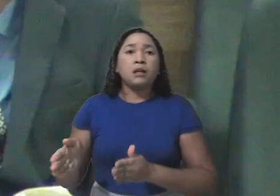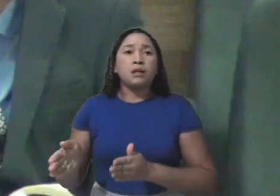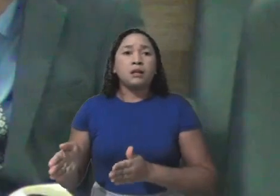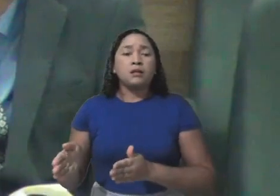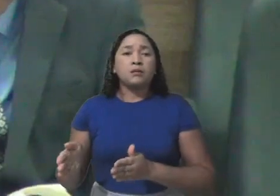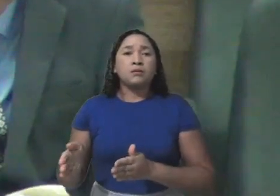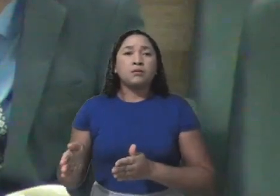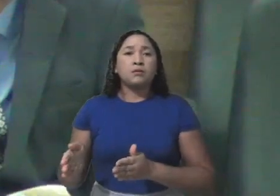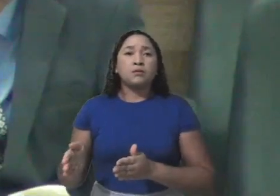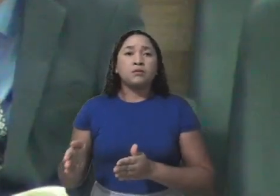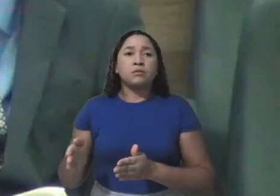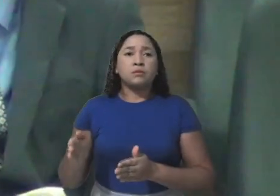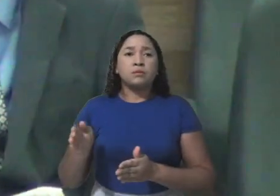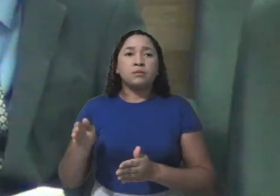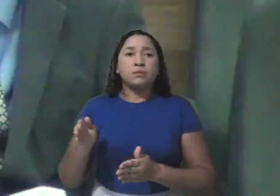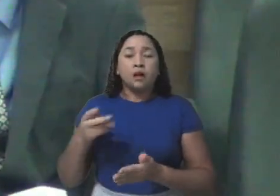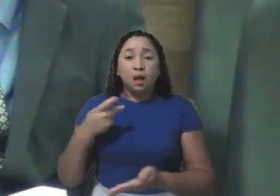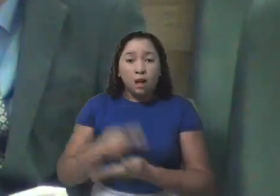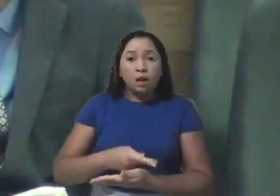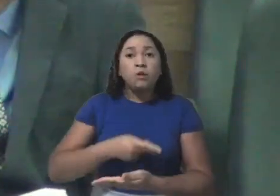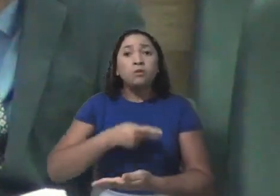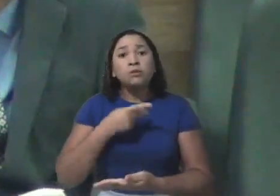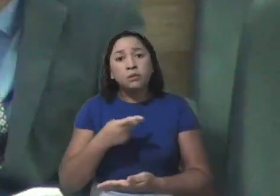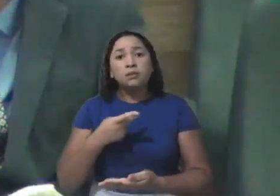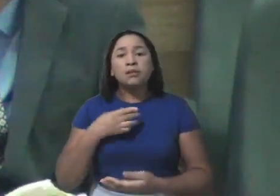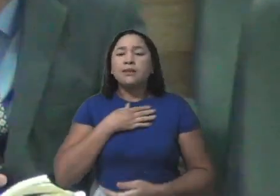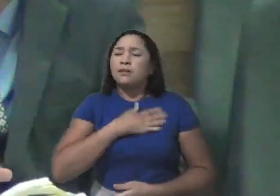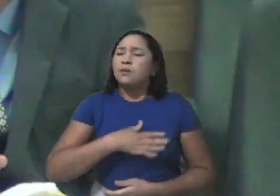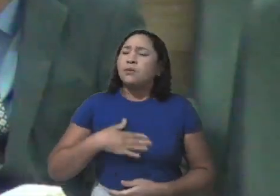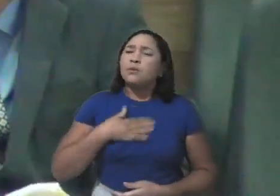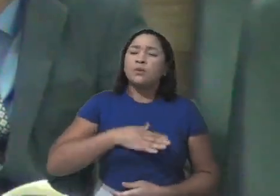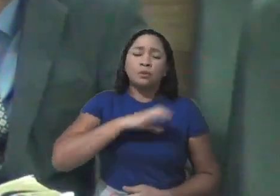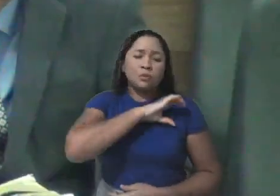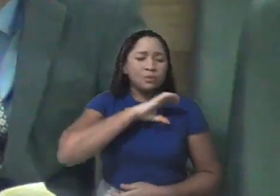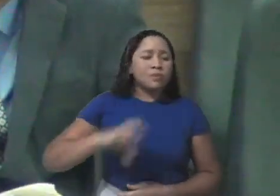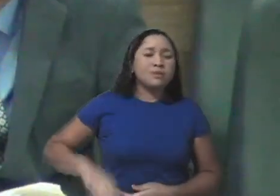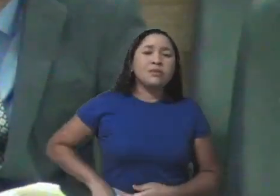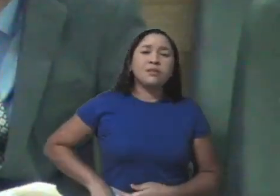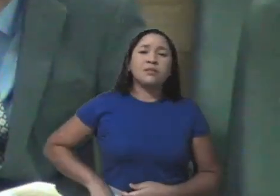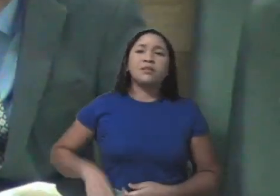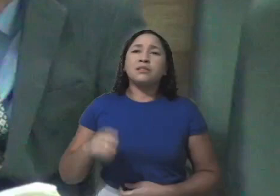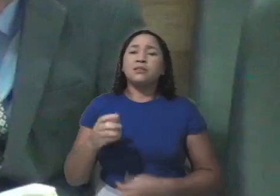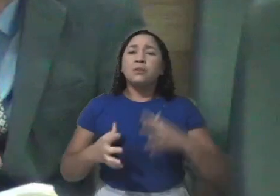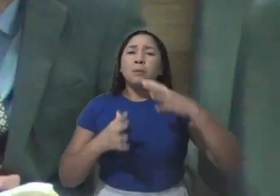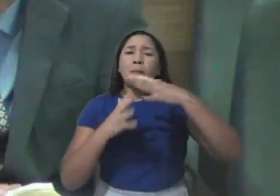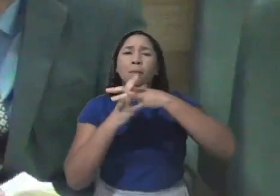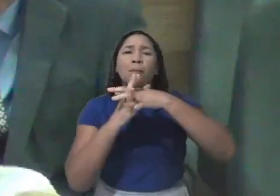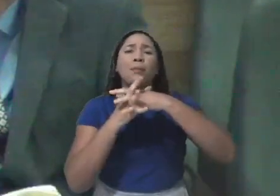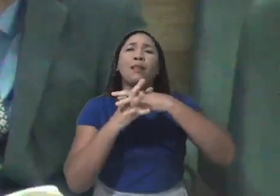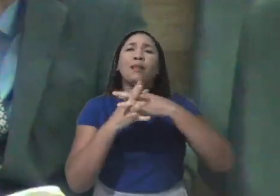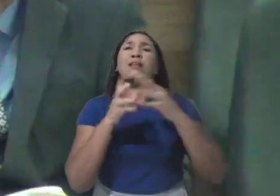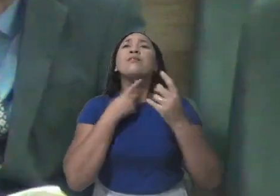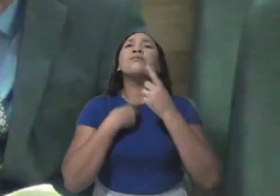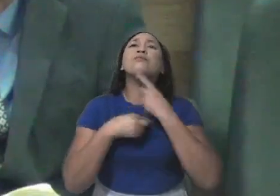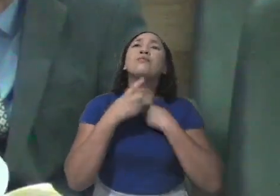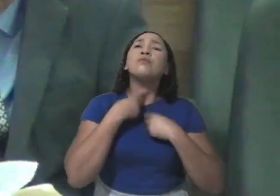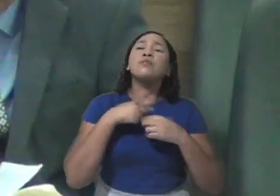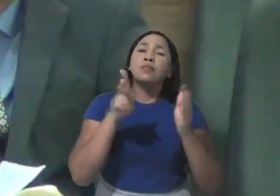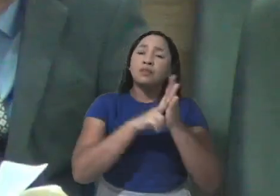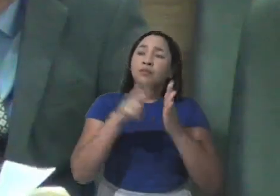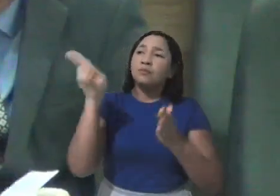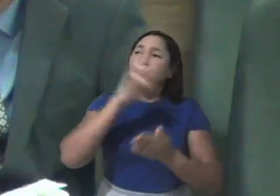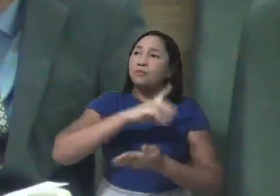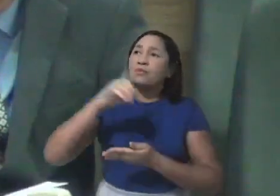efetivos. Serão 1000 anos de gozo de Cristo, de plena vontade de Deus, e 1000 anos